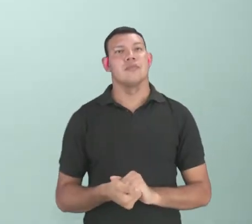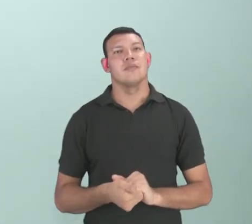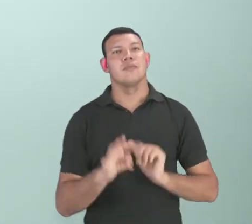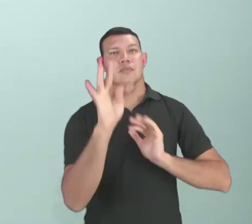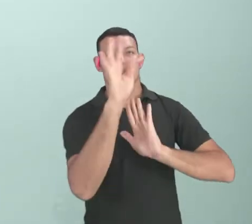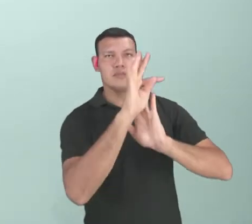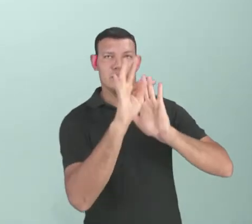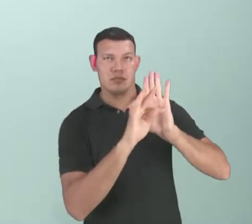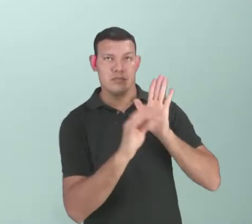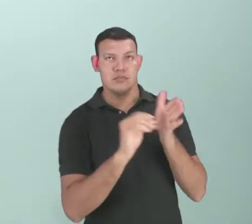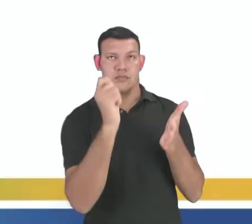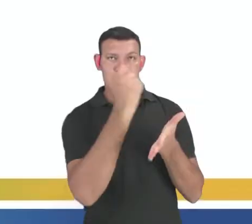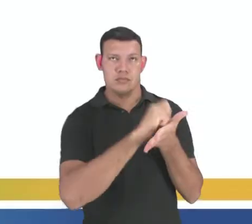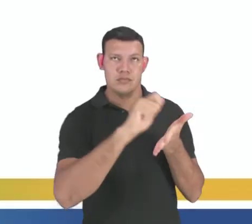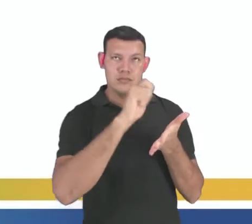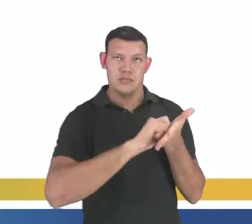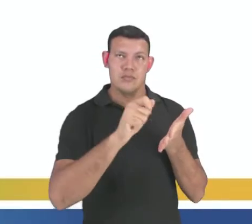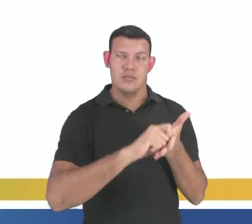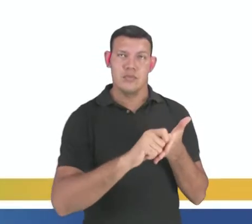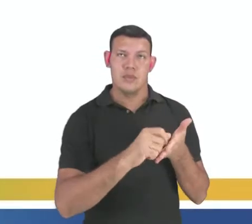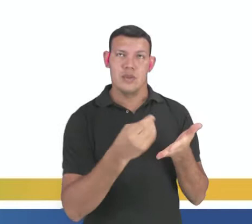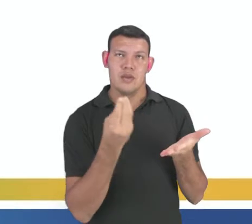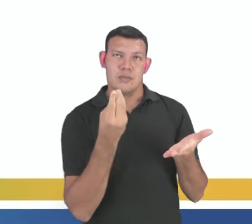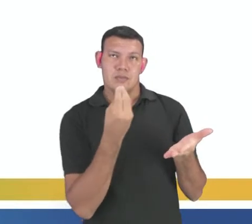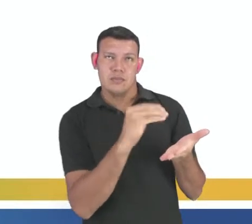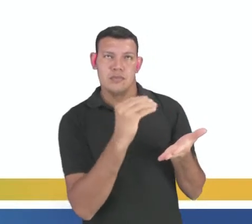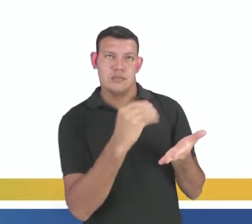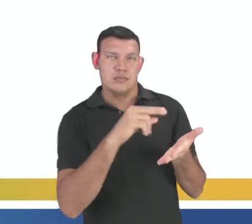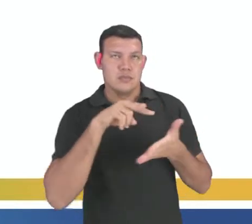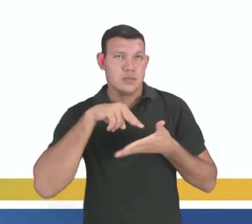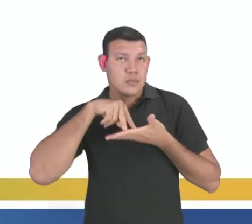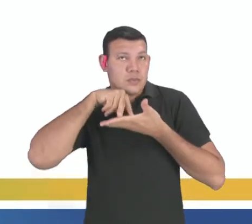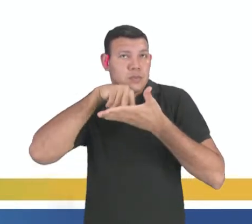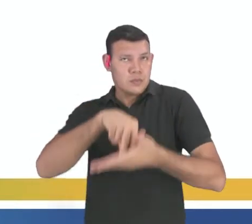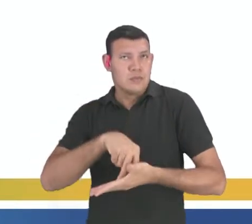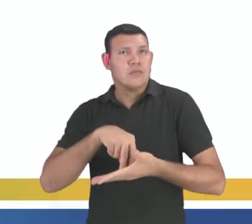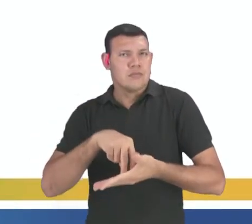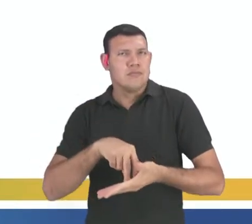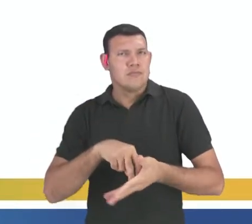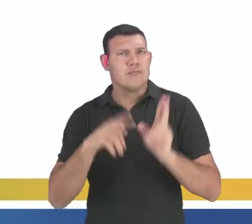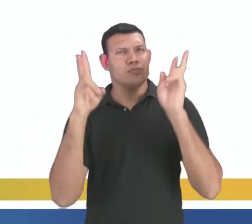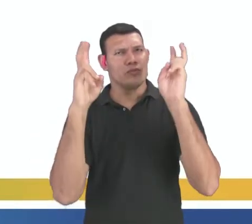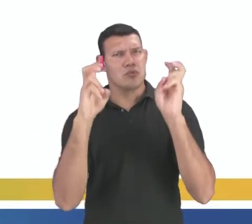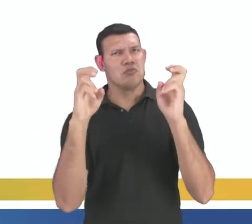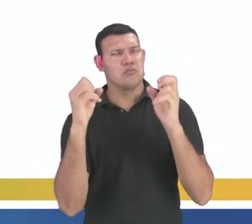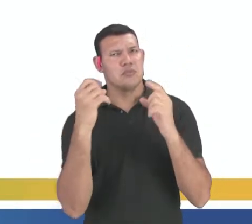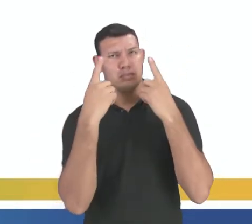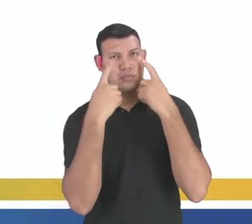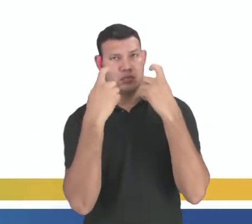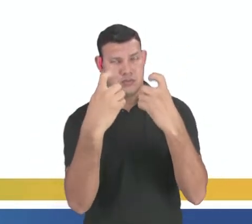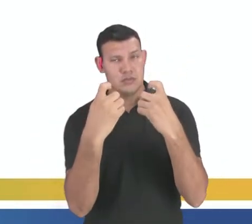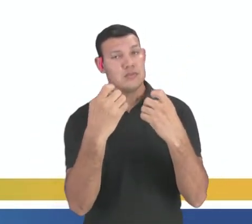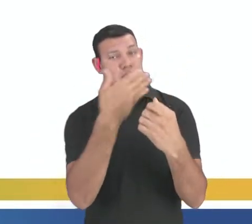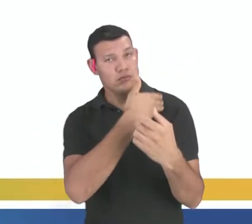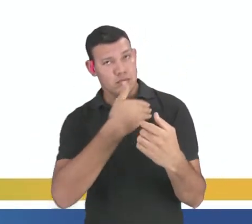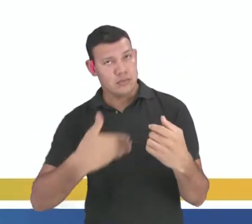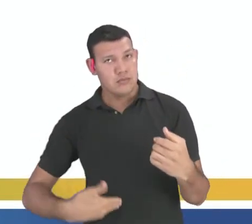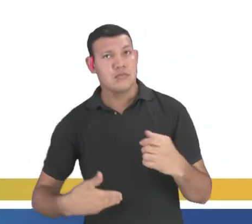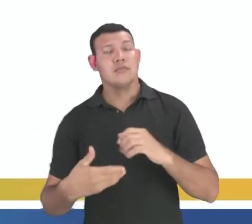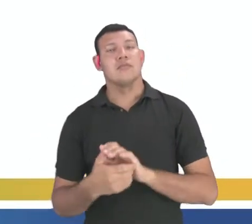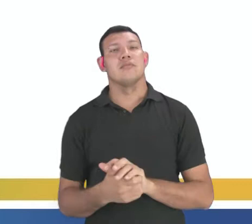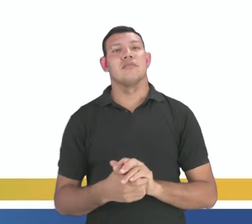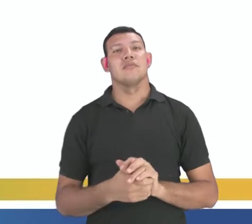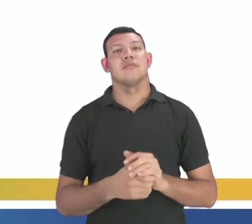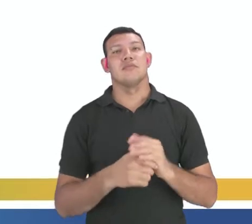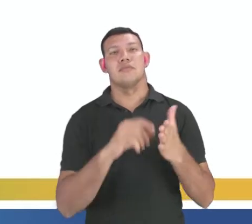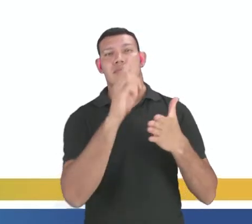um texto onde o autor expõe seu posicionamento sobre um determinado tema de interesse público. É um texto